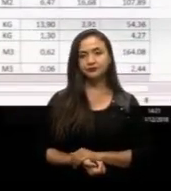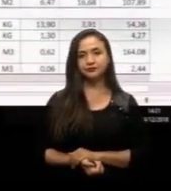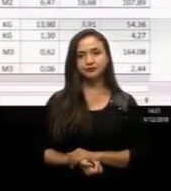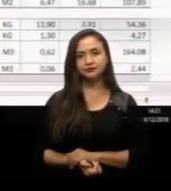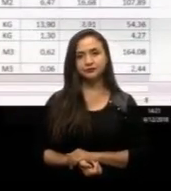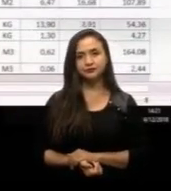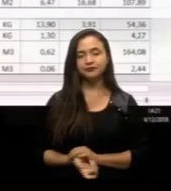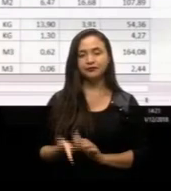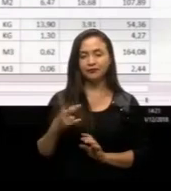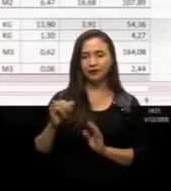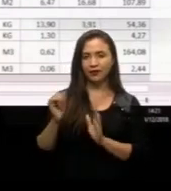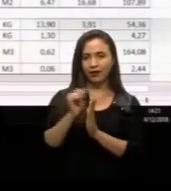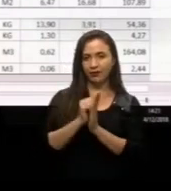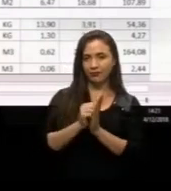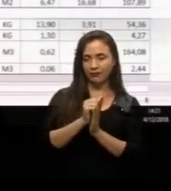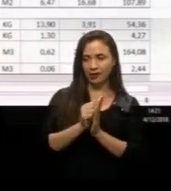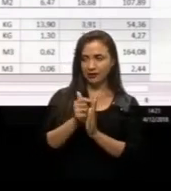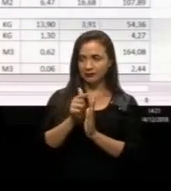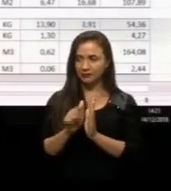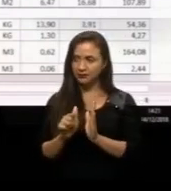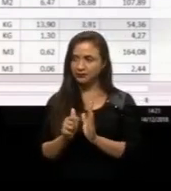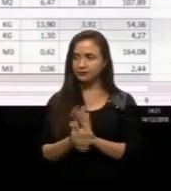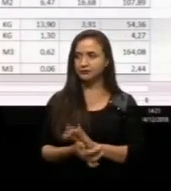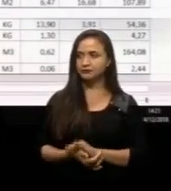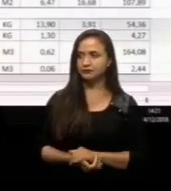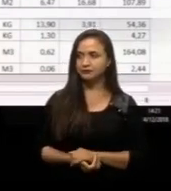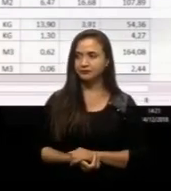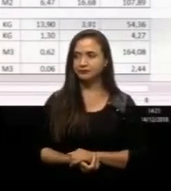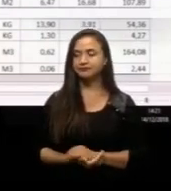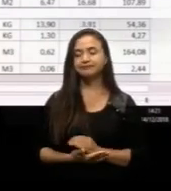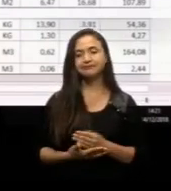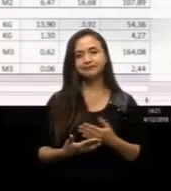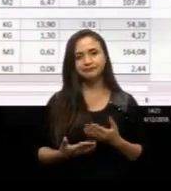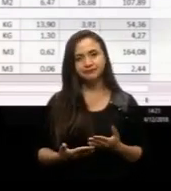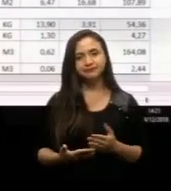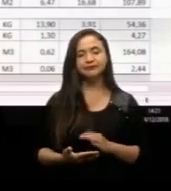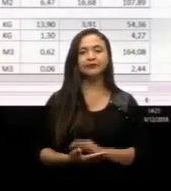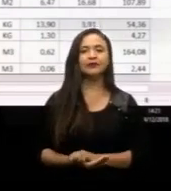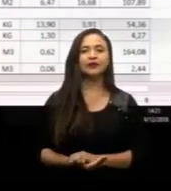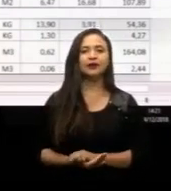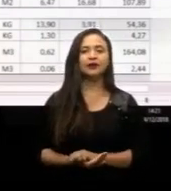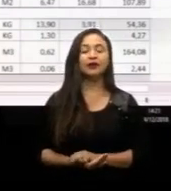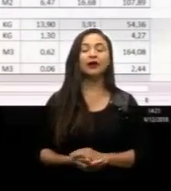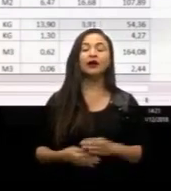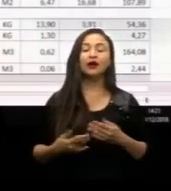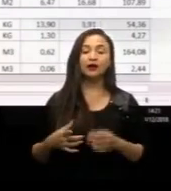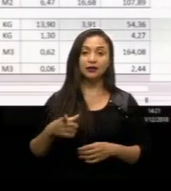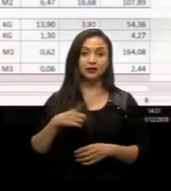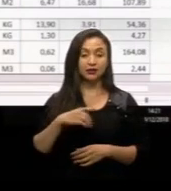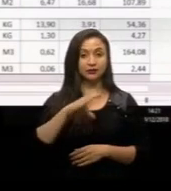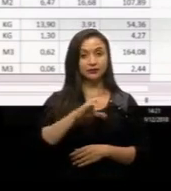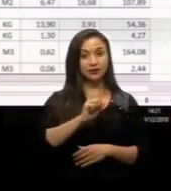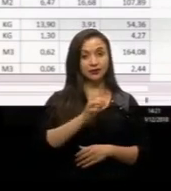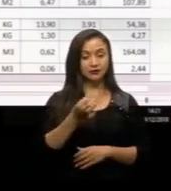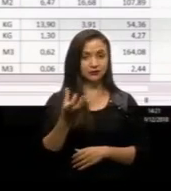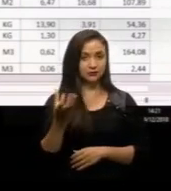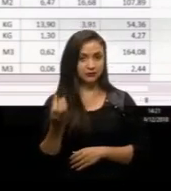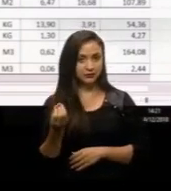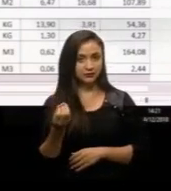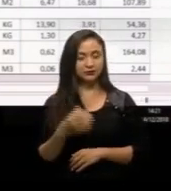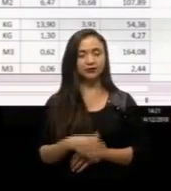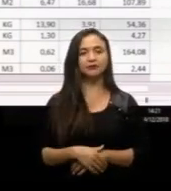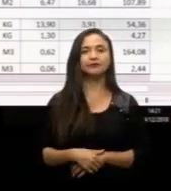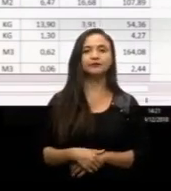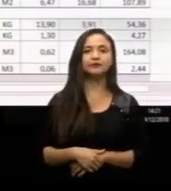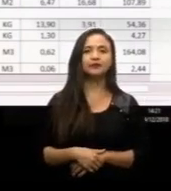Vou apagar isso daqui. Bom, então muito bem. Então daí a gente tem o CA60, né? Então a gente vai ter